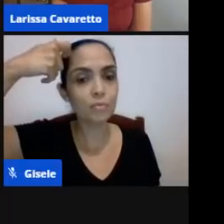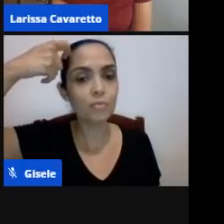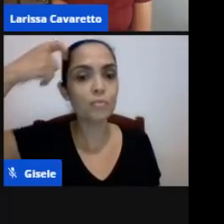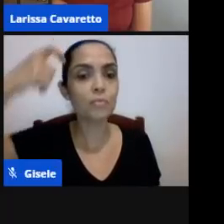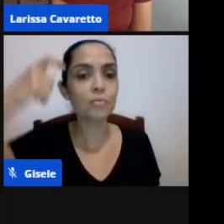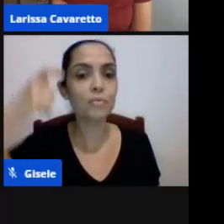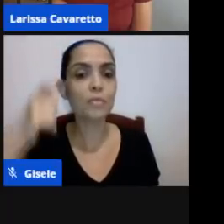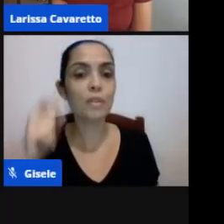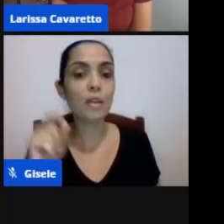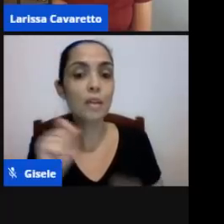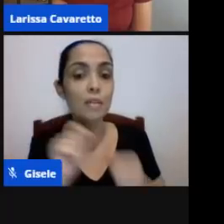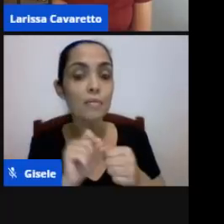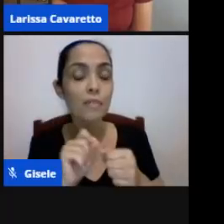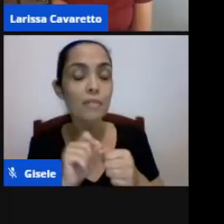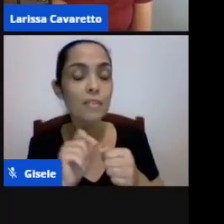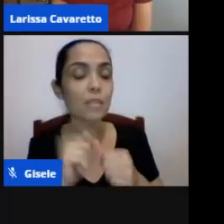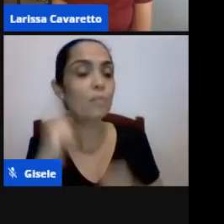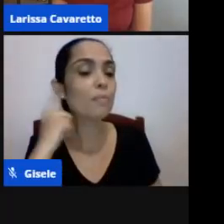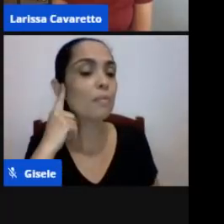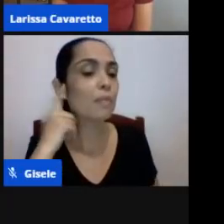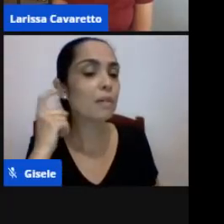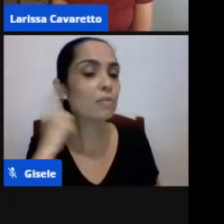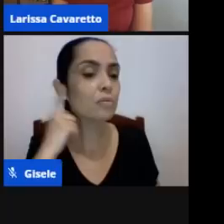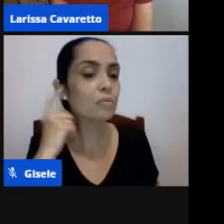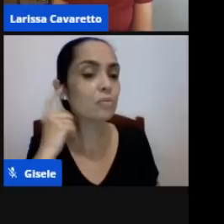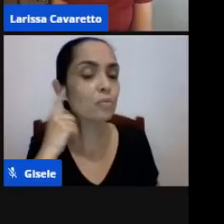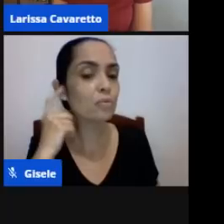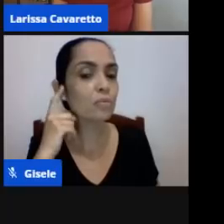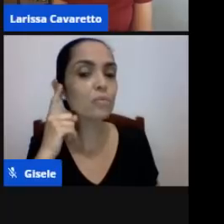quando a temperatura for marcada.